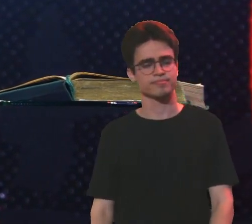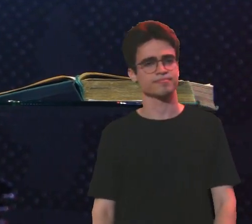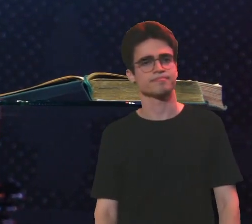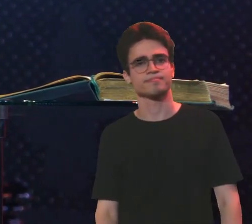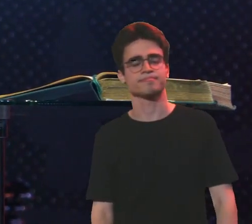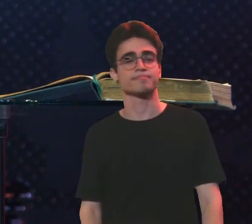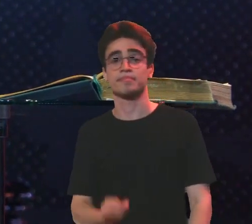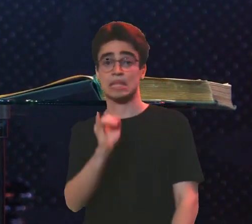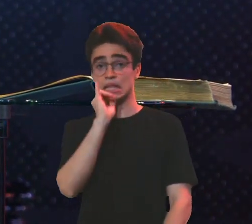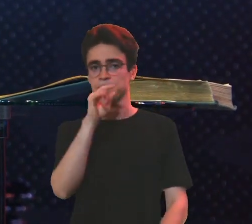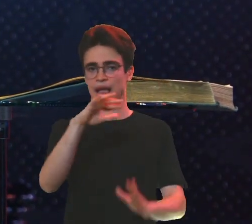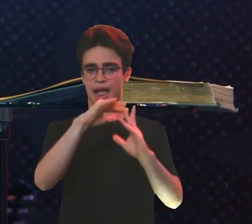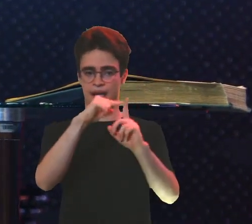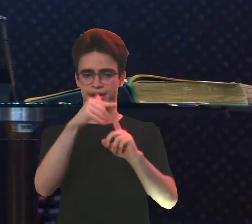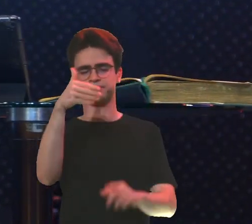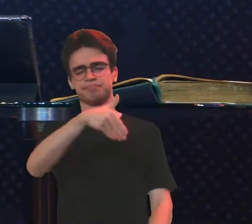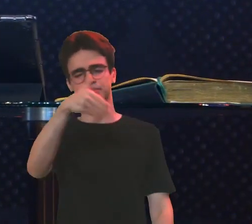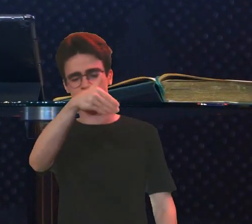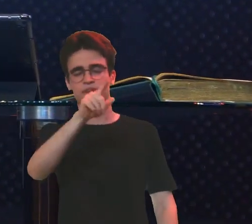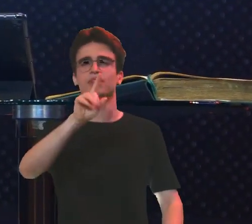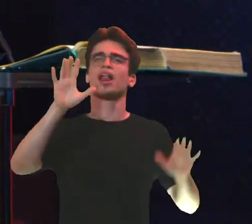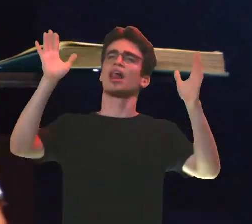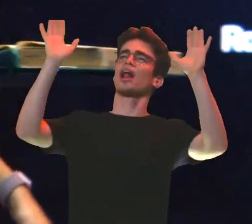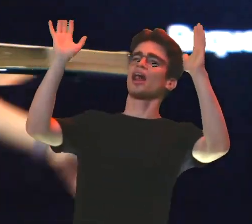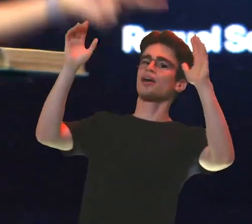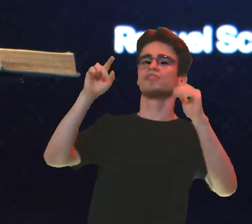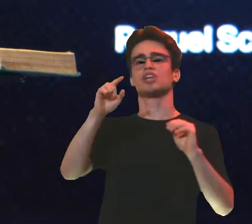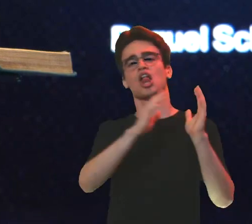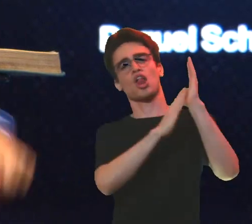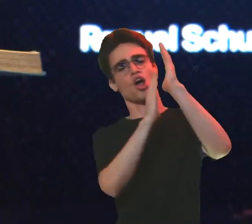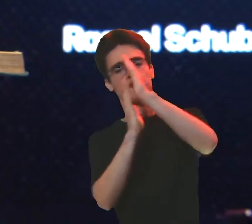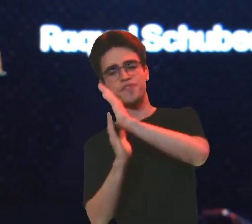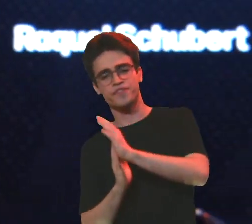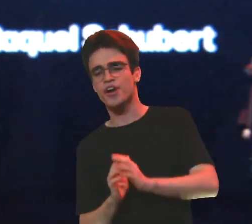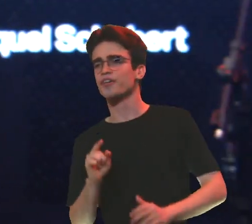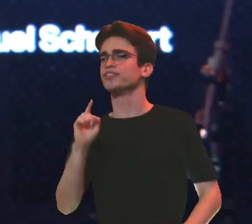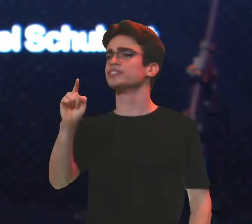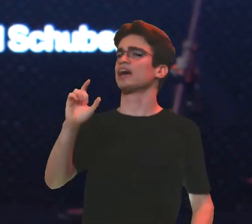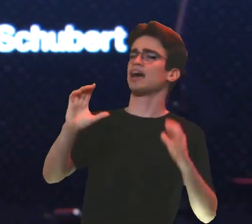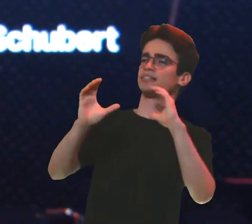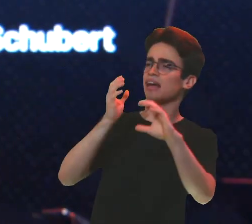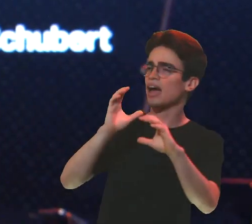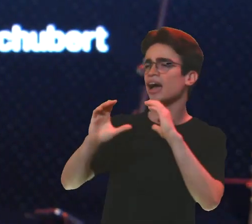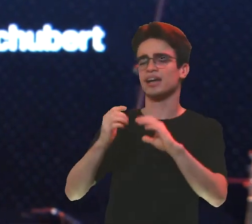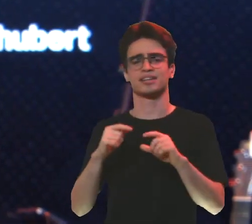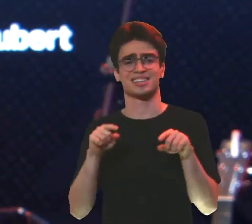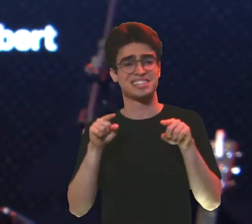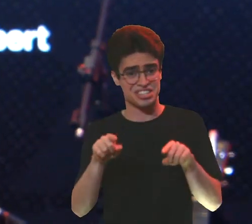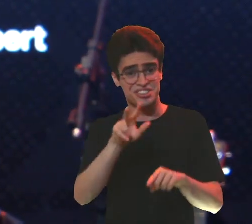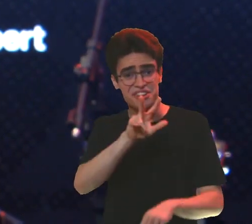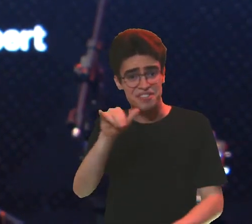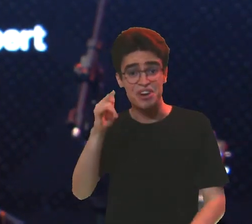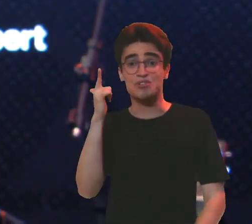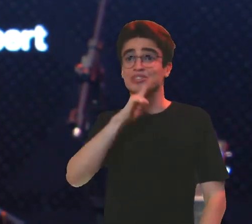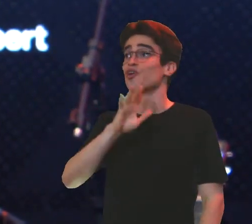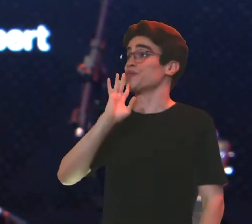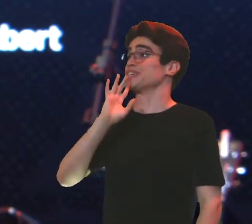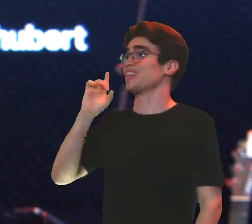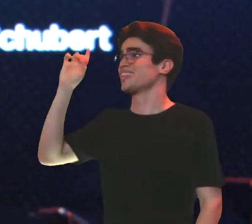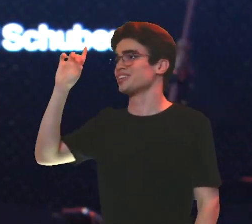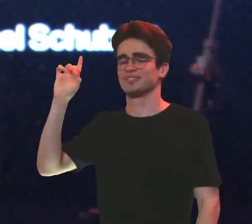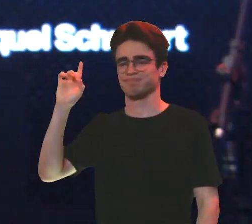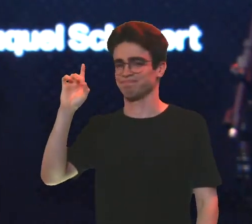Você vir na igreja, levantar a sua mão, você cantar no louvor, você cantar aí no seu lugar, não vai te fazer conhecer a